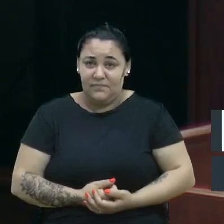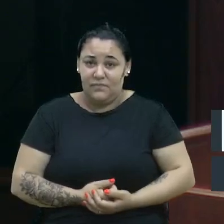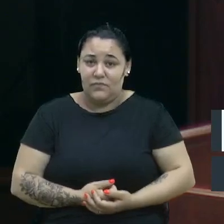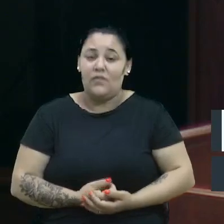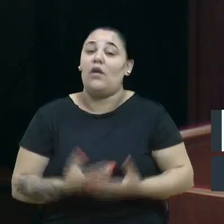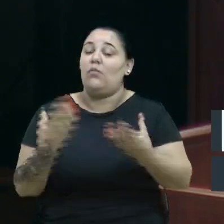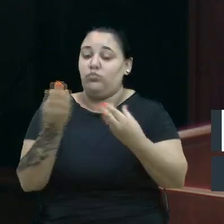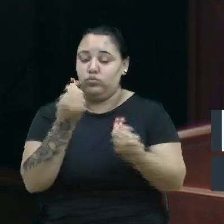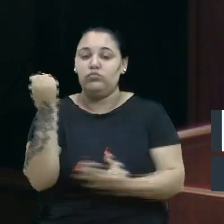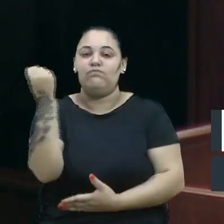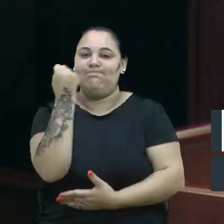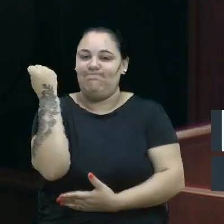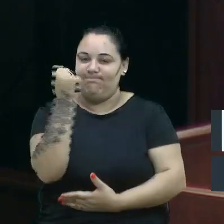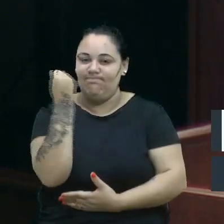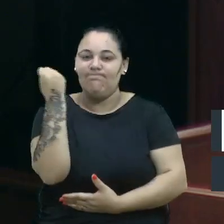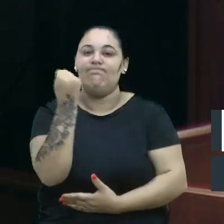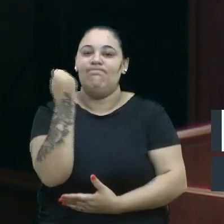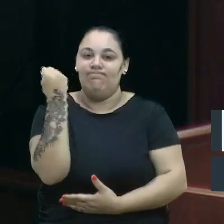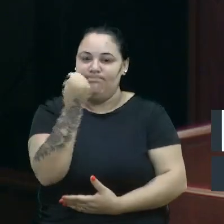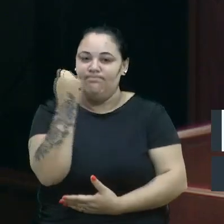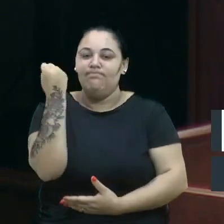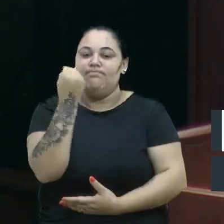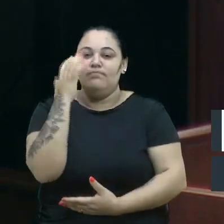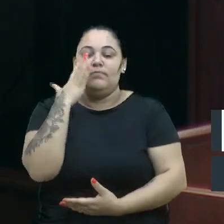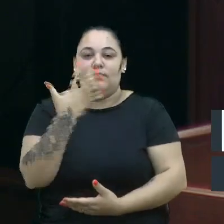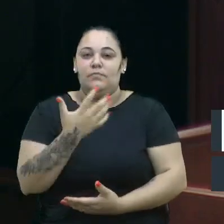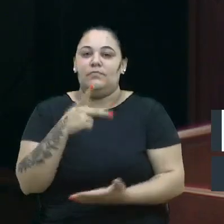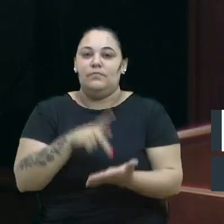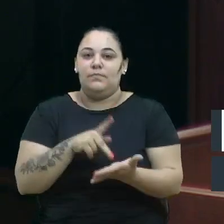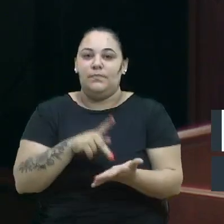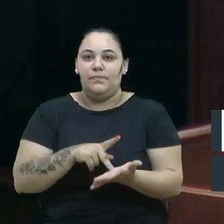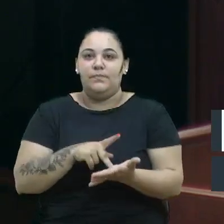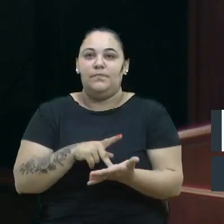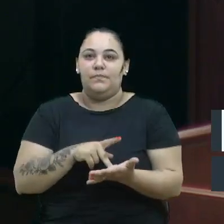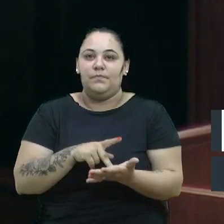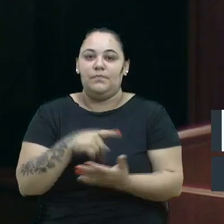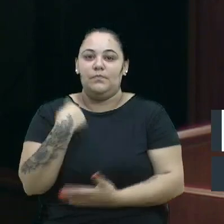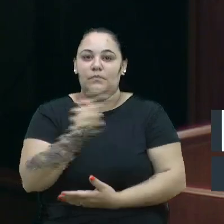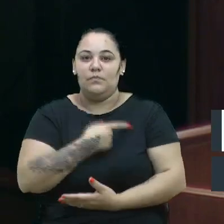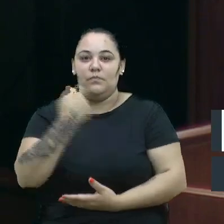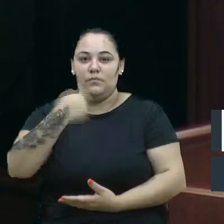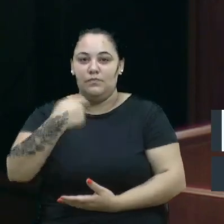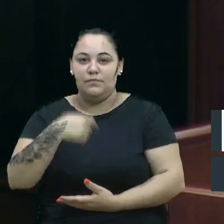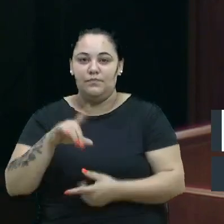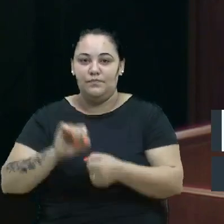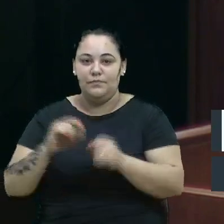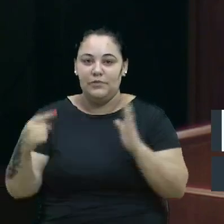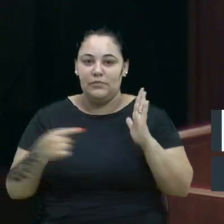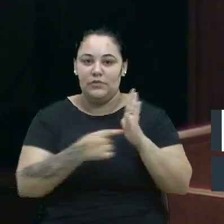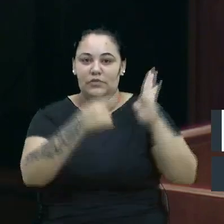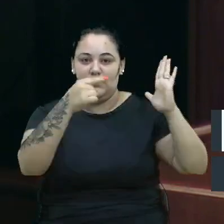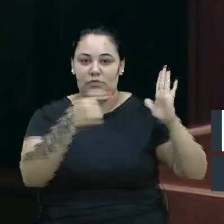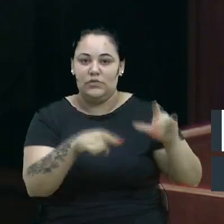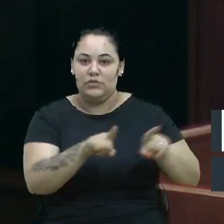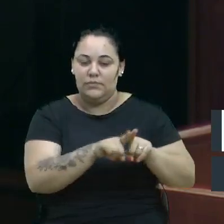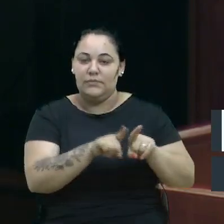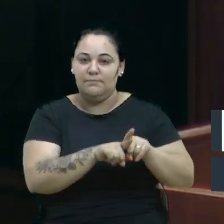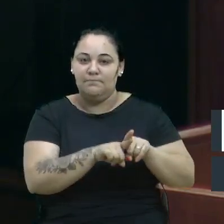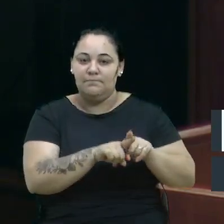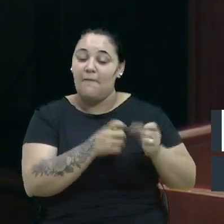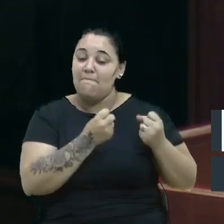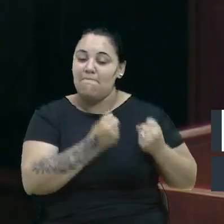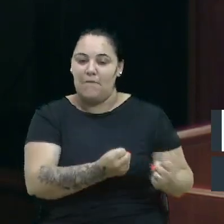muito grave que está acontecendo e de fato a gente precisa vir fazer essa denúncia mais contundente de que a gente